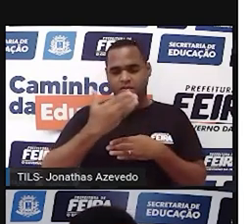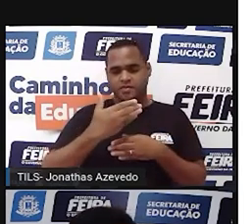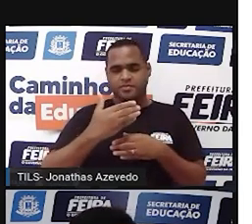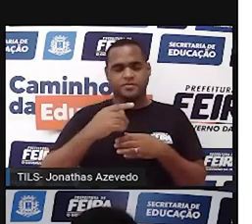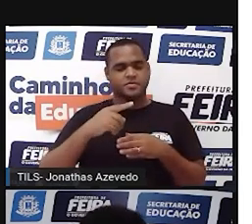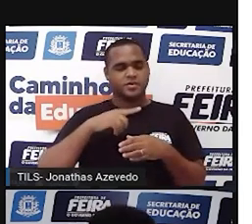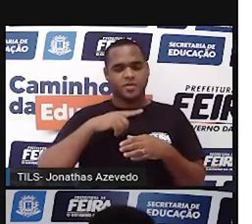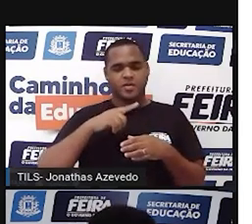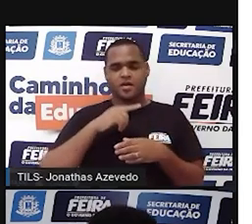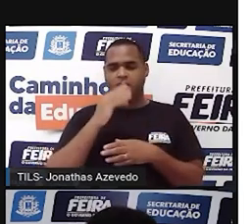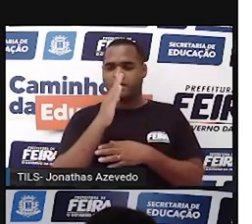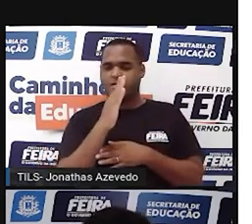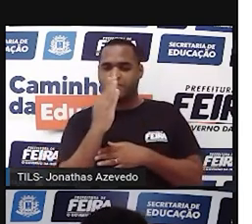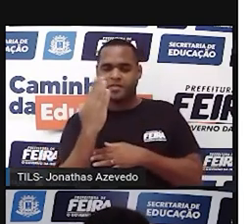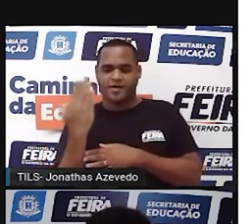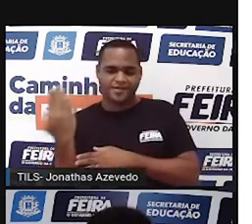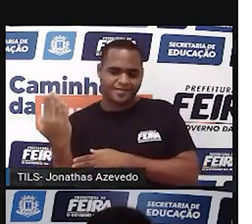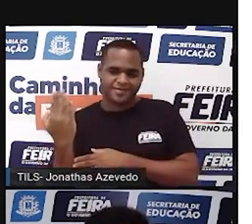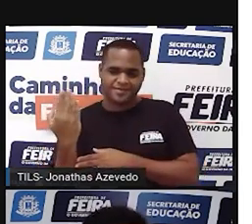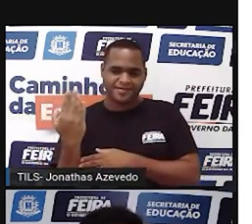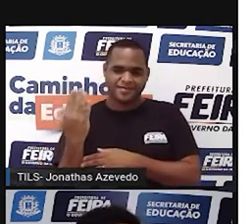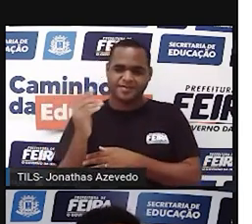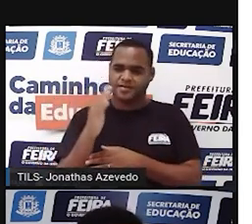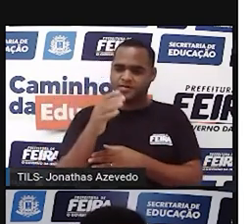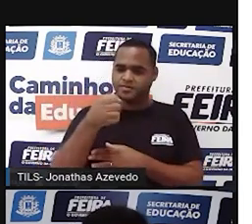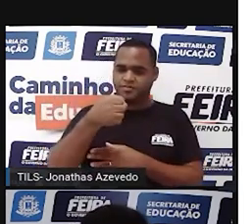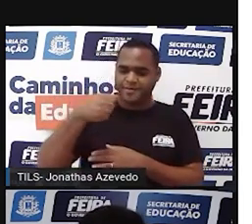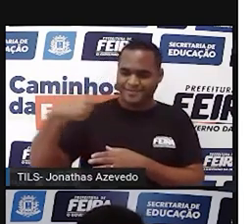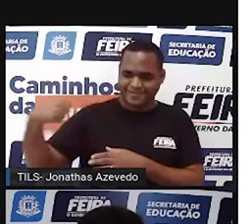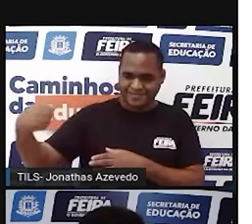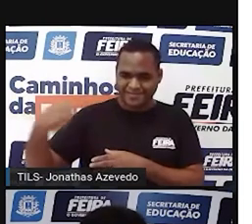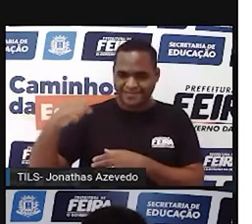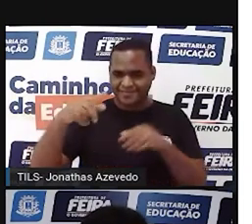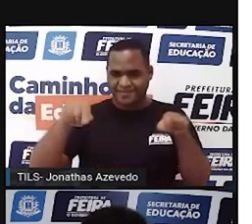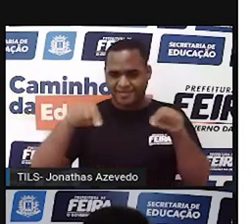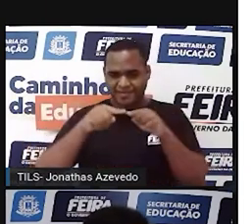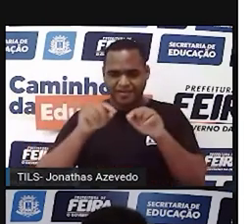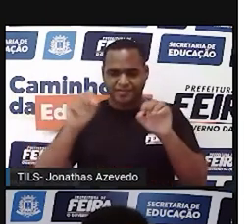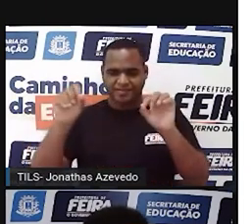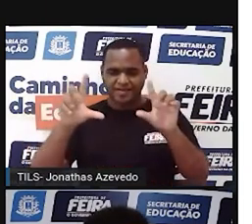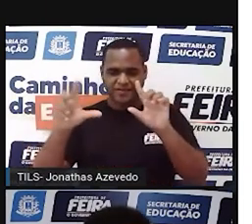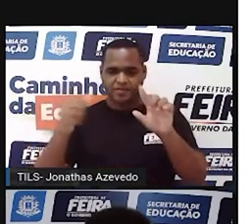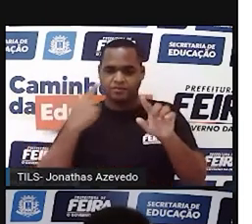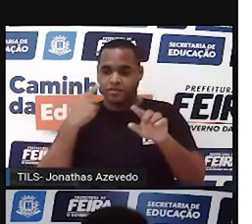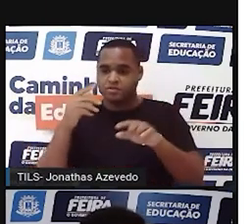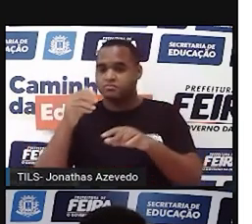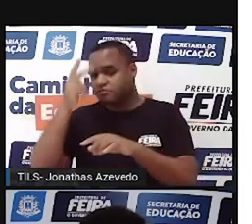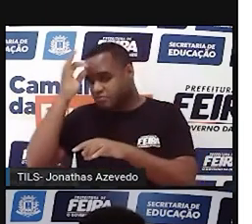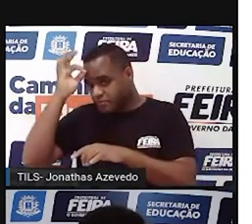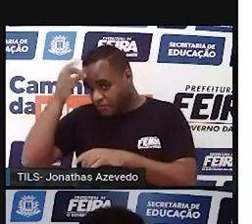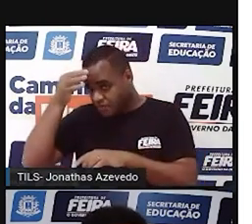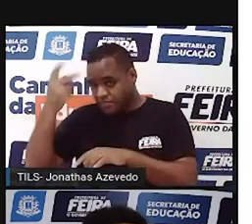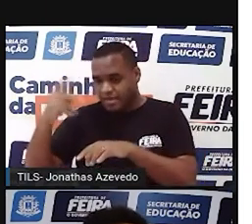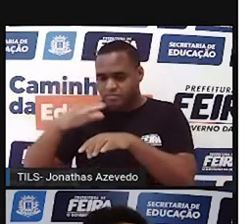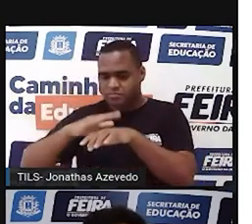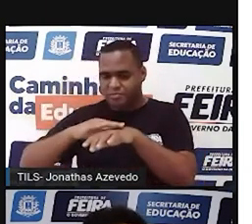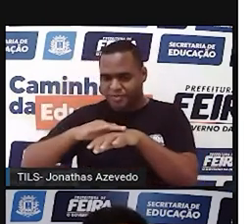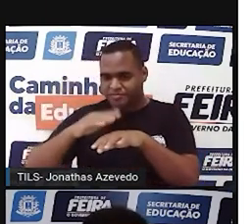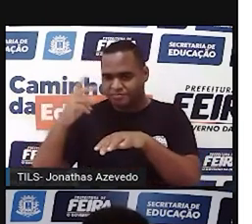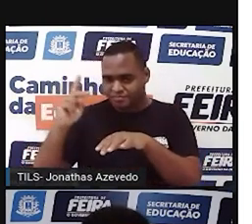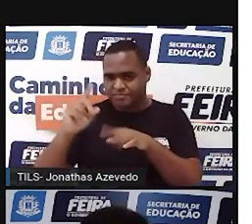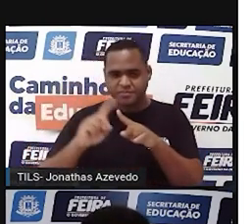os palmos? Você mede com seu palmo e um adulto aí da sua casa mede também com o palmo dele. O que é que